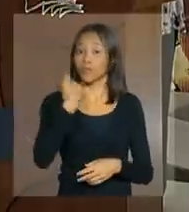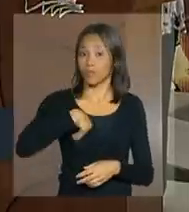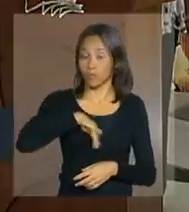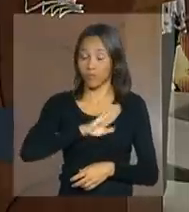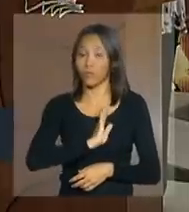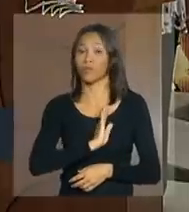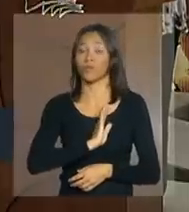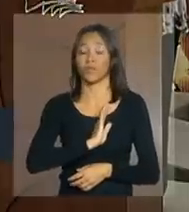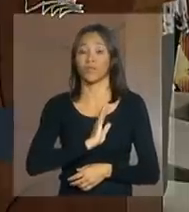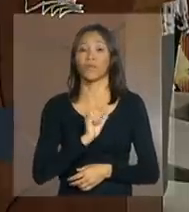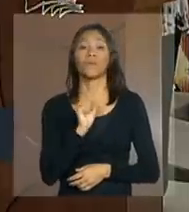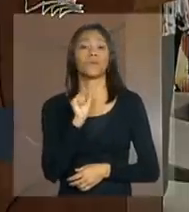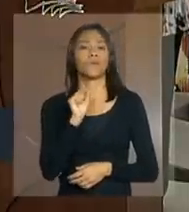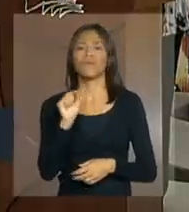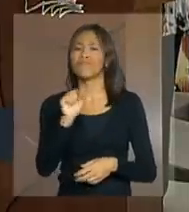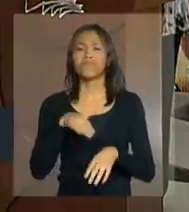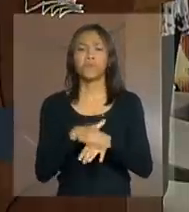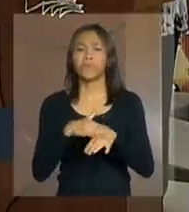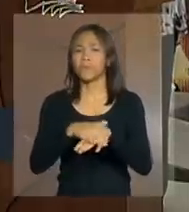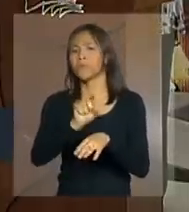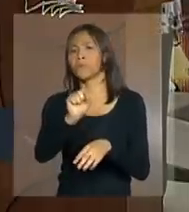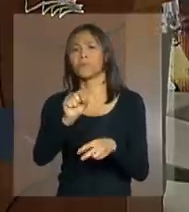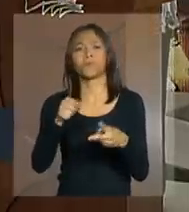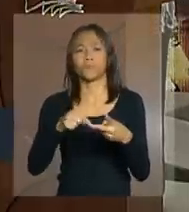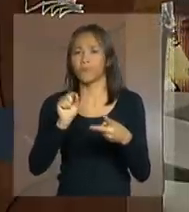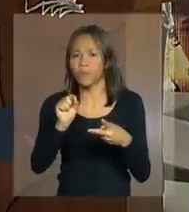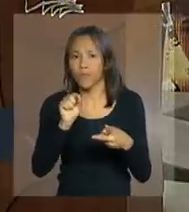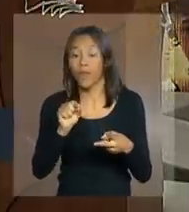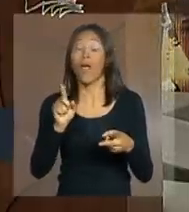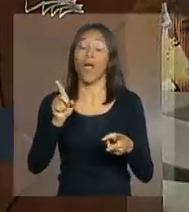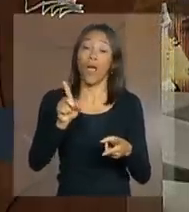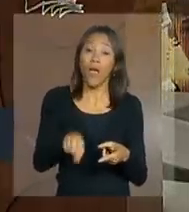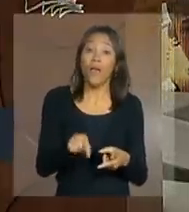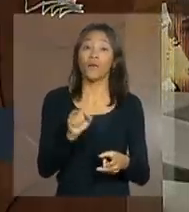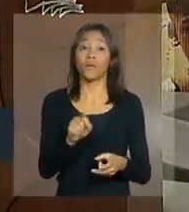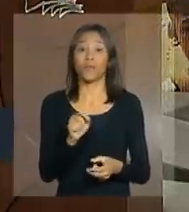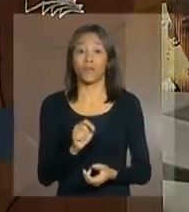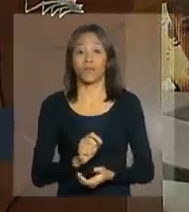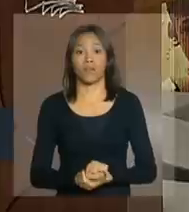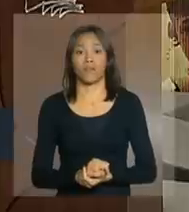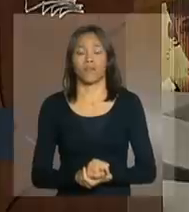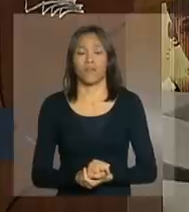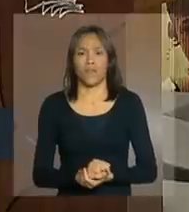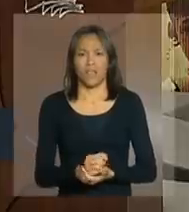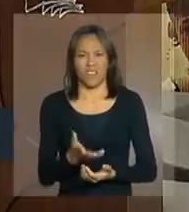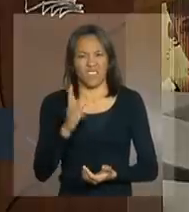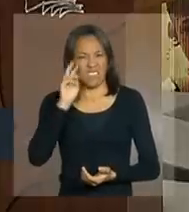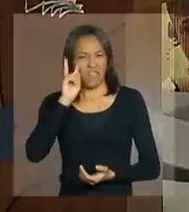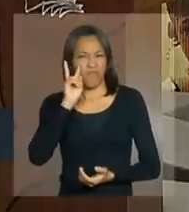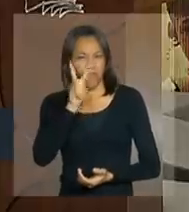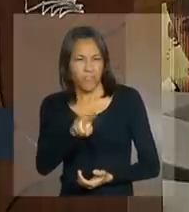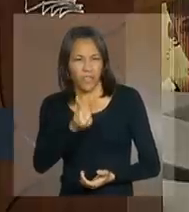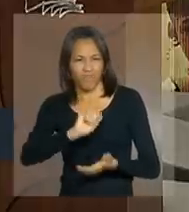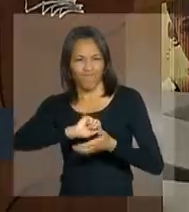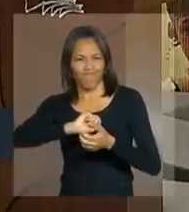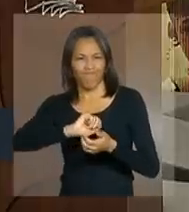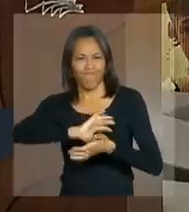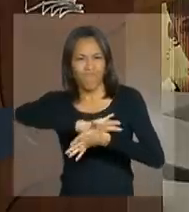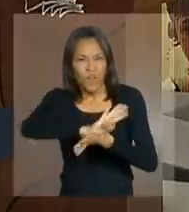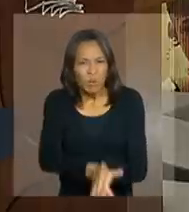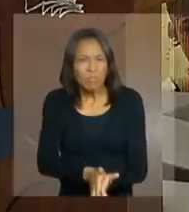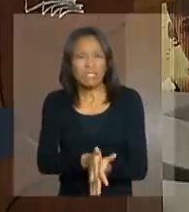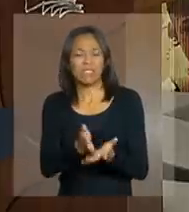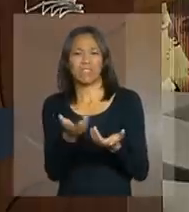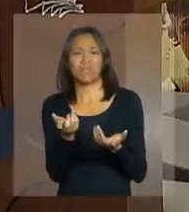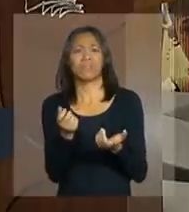nós se trata da reversão das imagens racistas que cercam